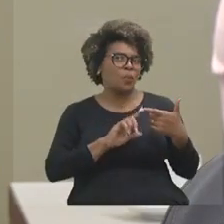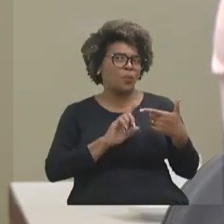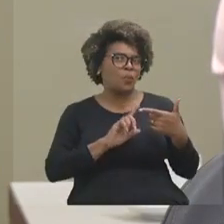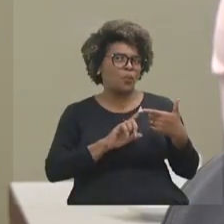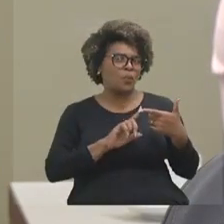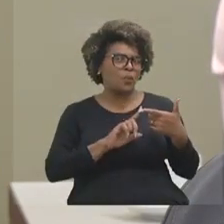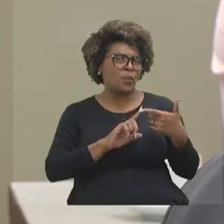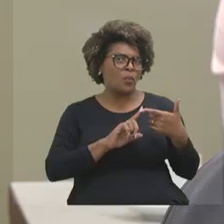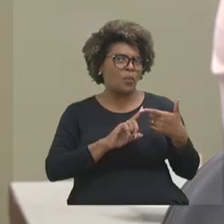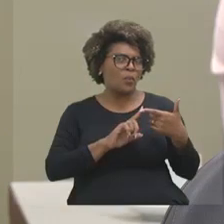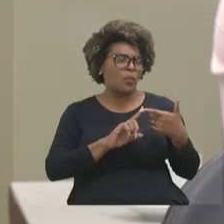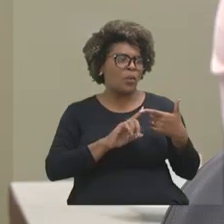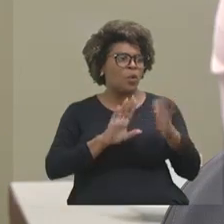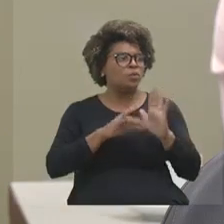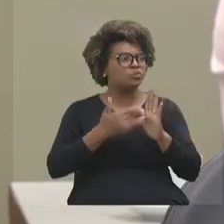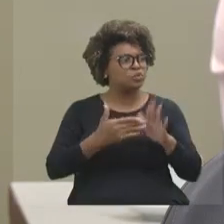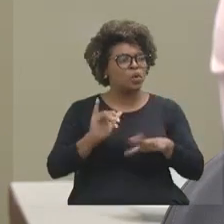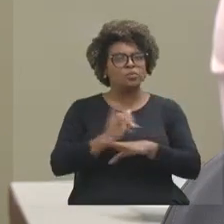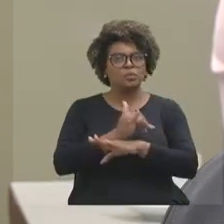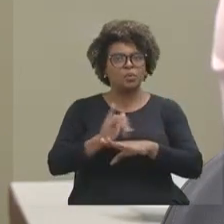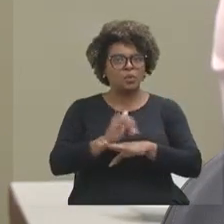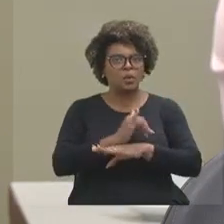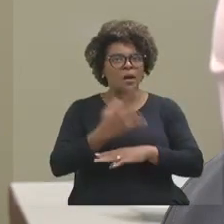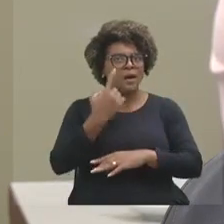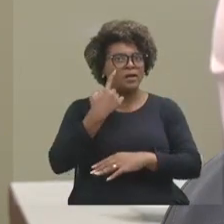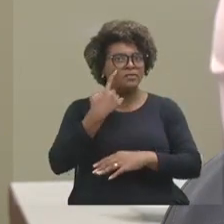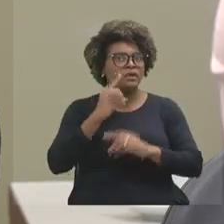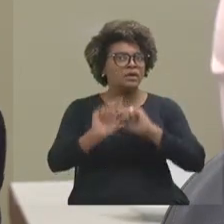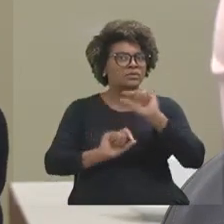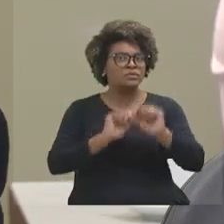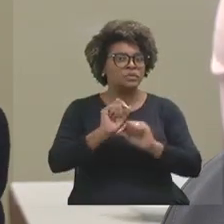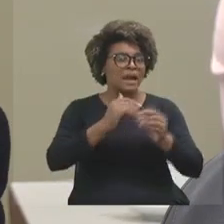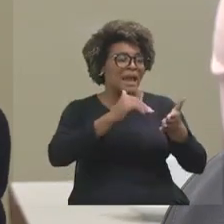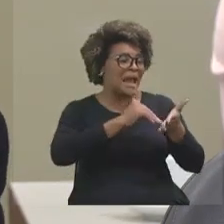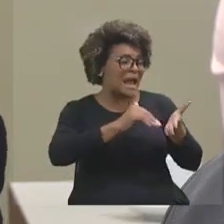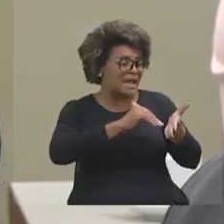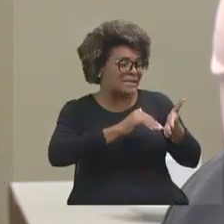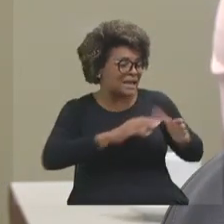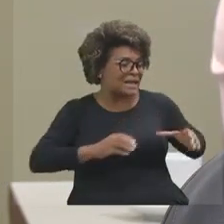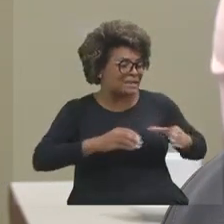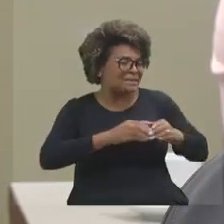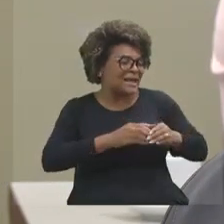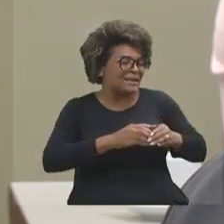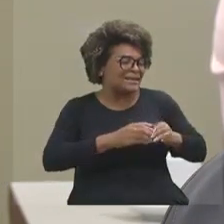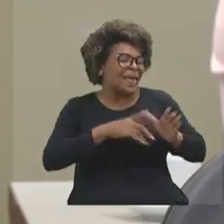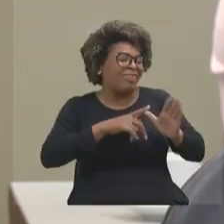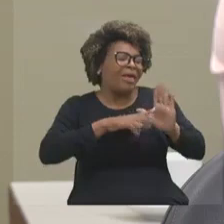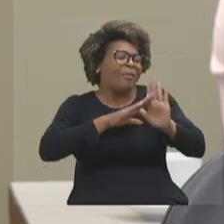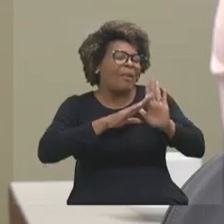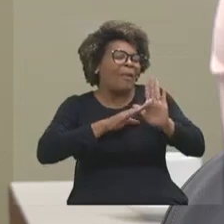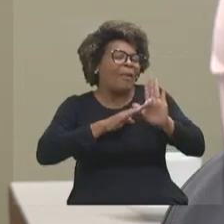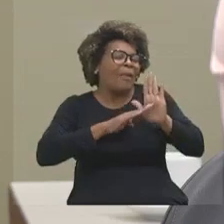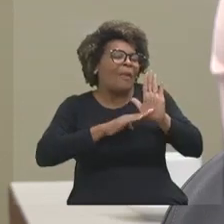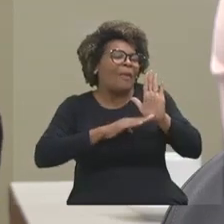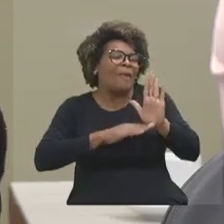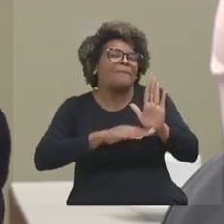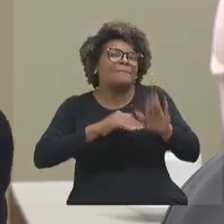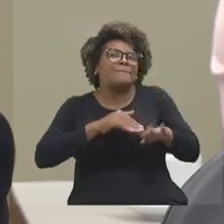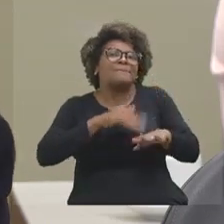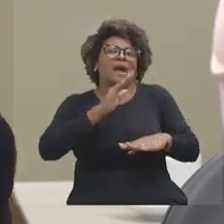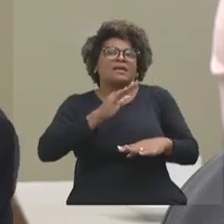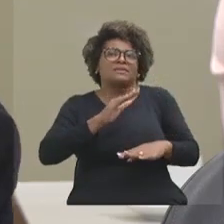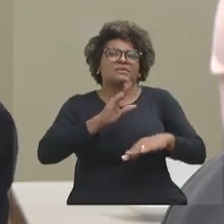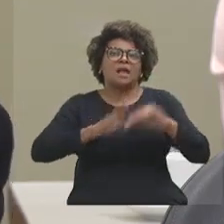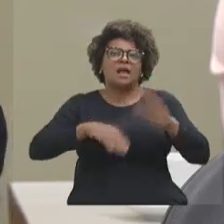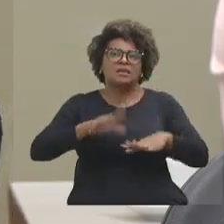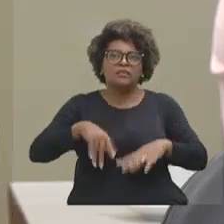dos equipamentos nós estamos vendo que a secretaria burocratizou demais às vezes um hospital tá precisando